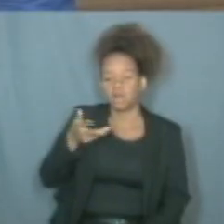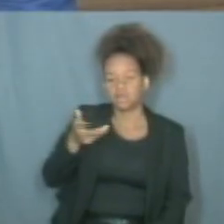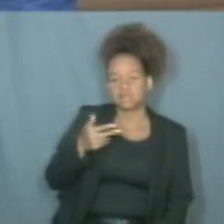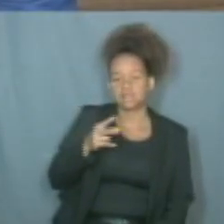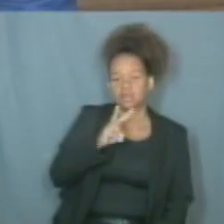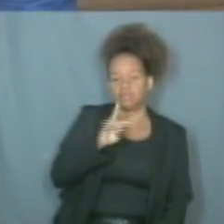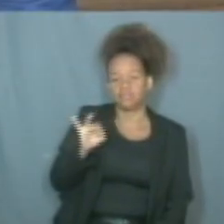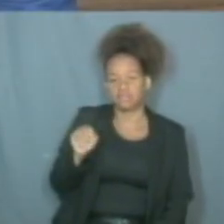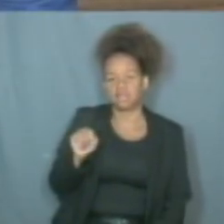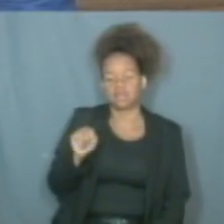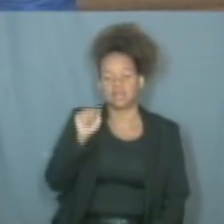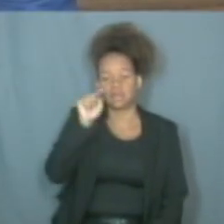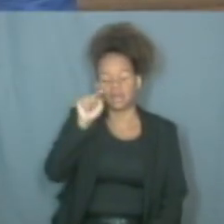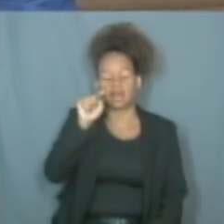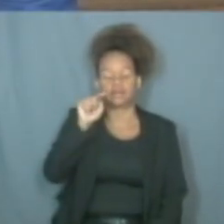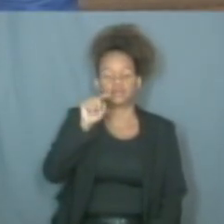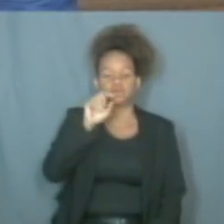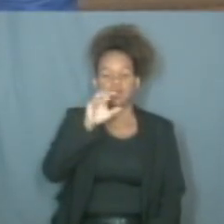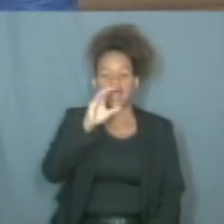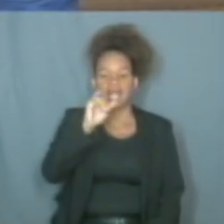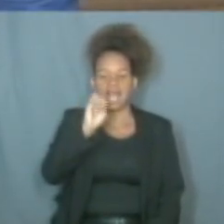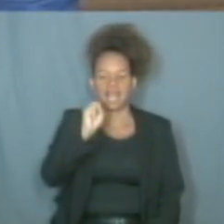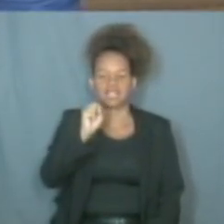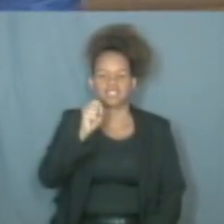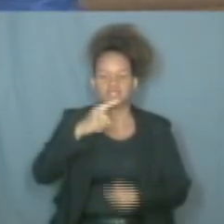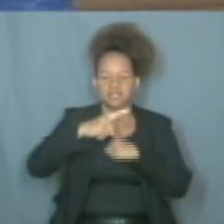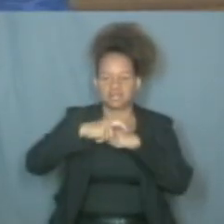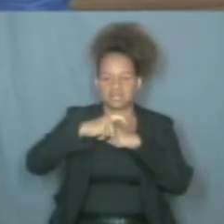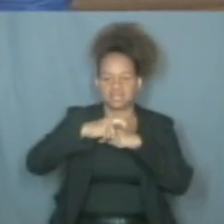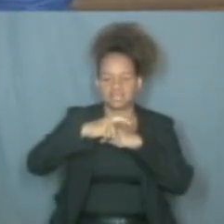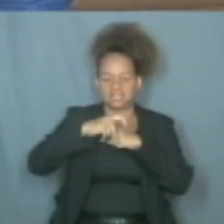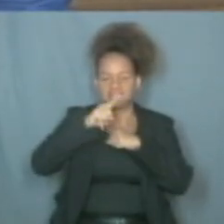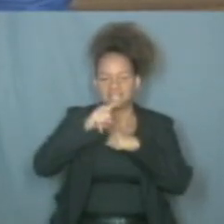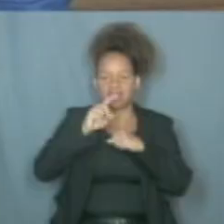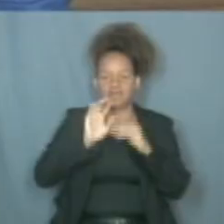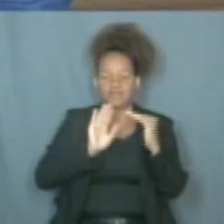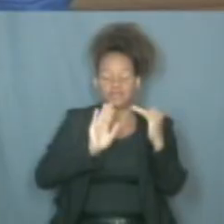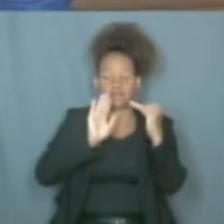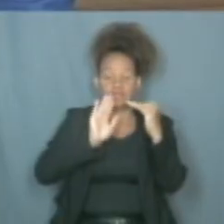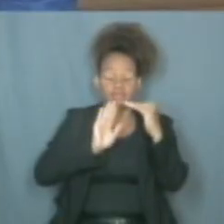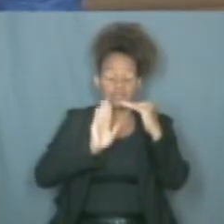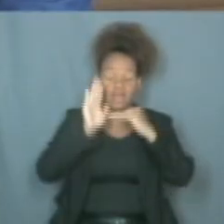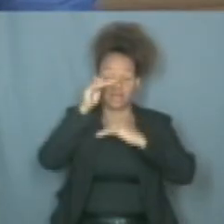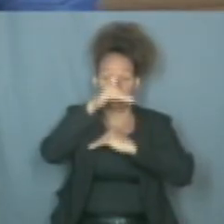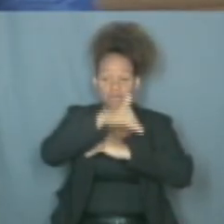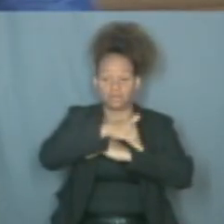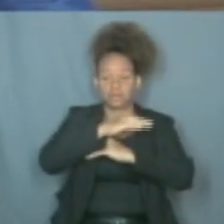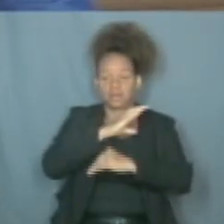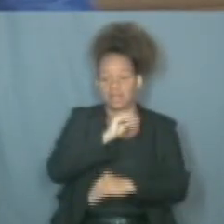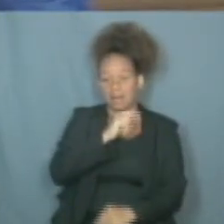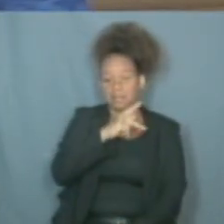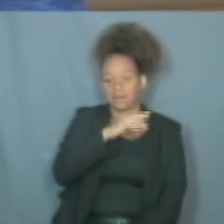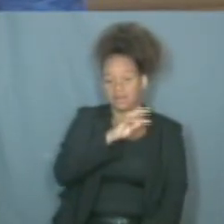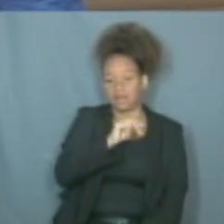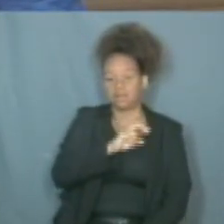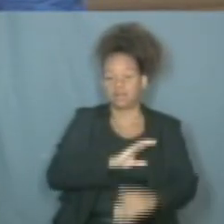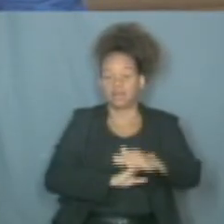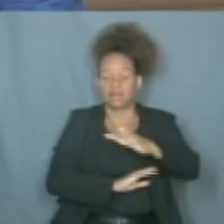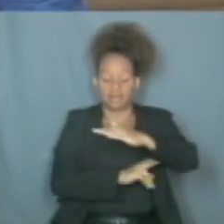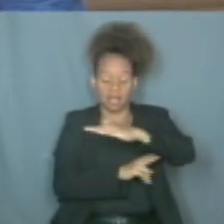do Cais José Estelita, especialmente no trecho compreendido entre o viaduto Capitão Temudo e o Forte das Cinco